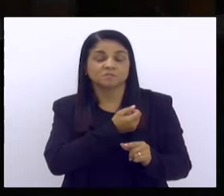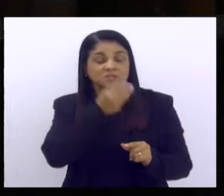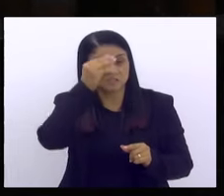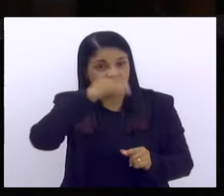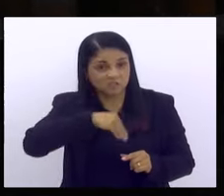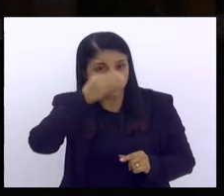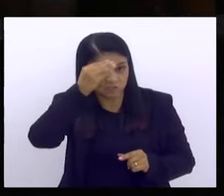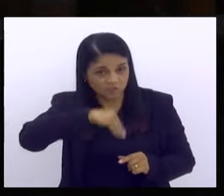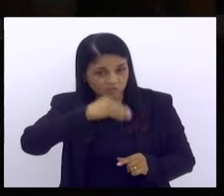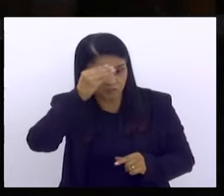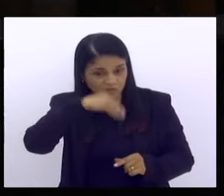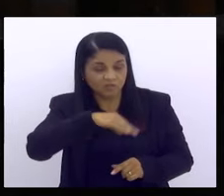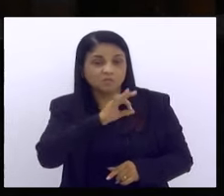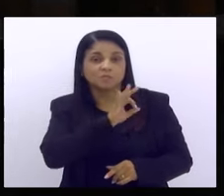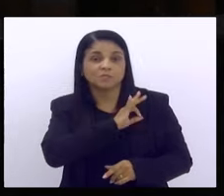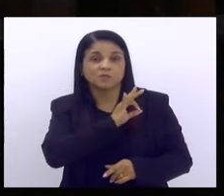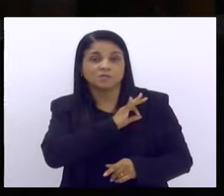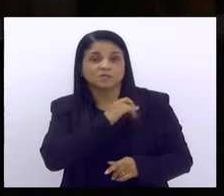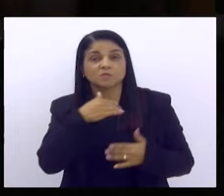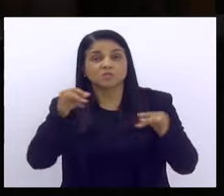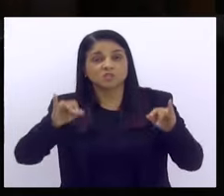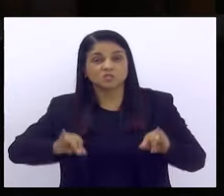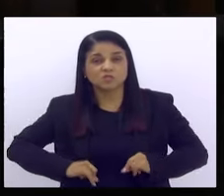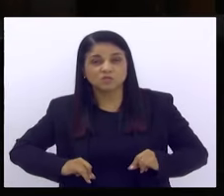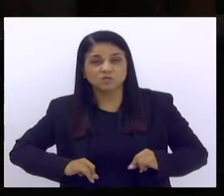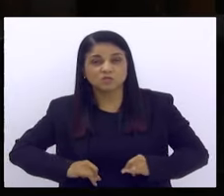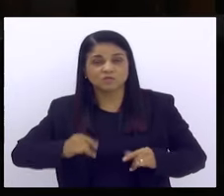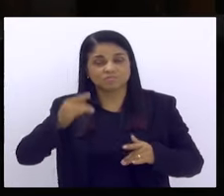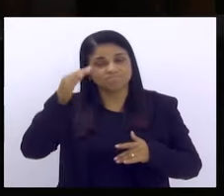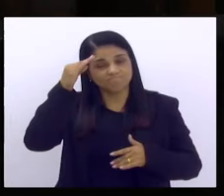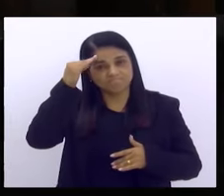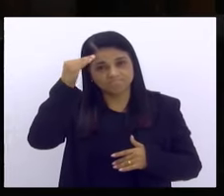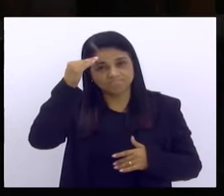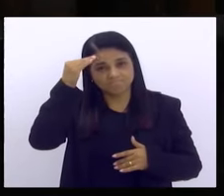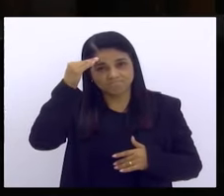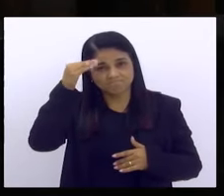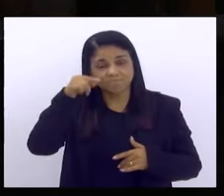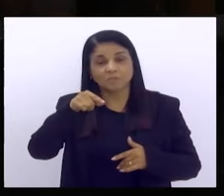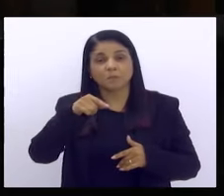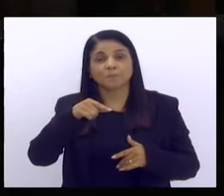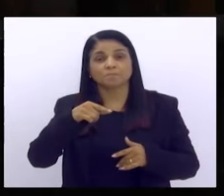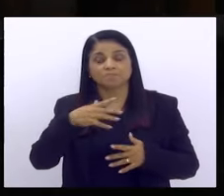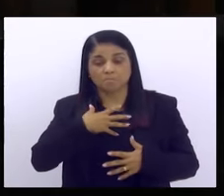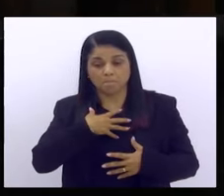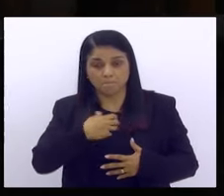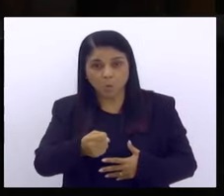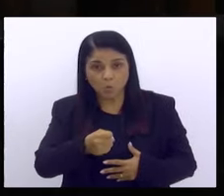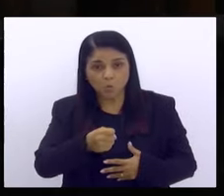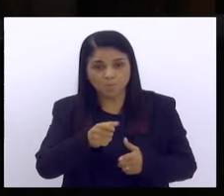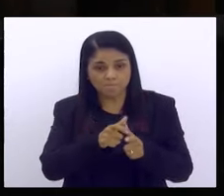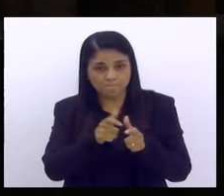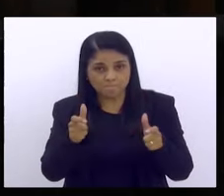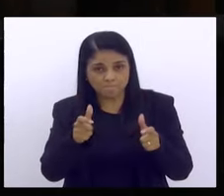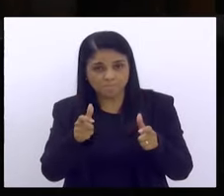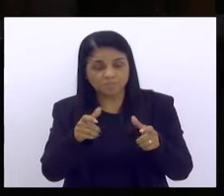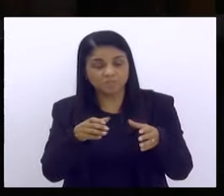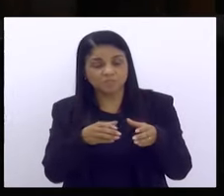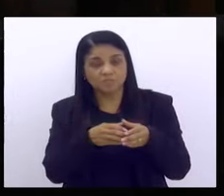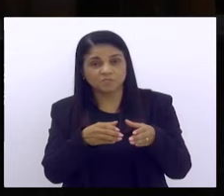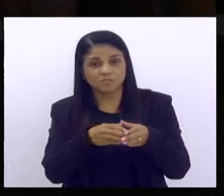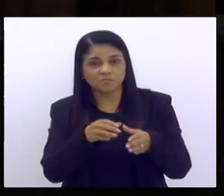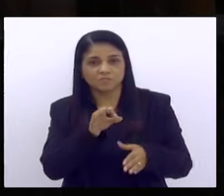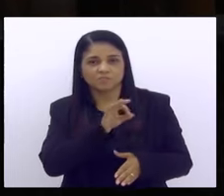Janeiro, são porque estão em sofrimento mental, que o maior índice de suicídio entre a